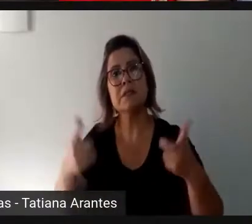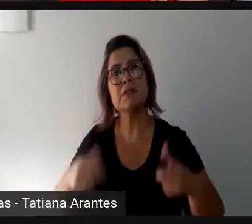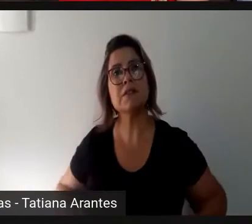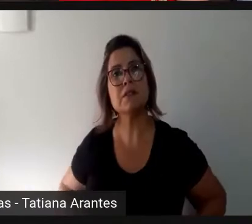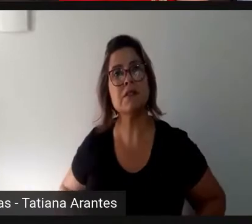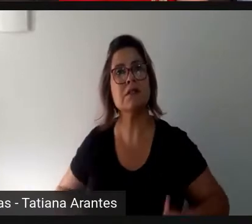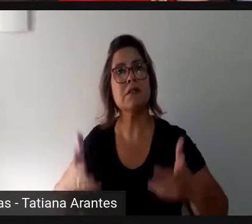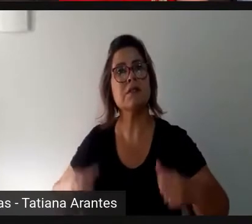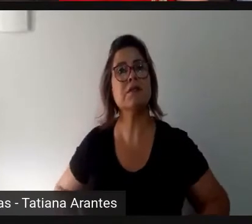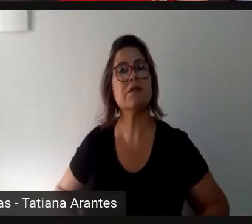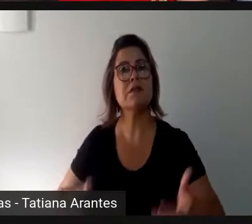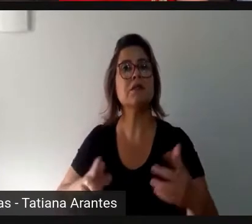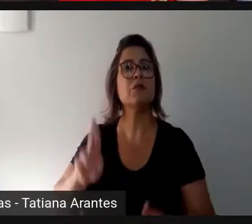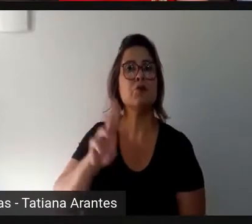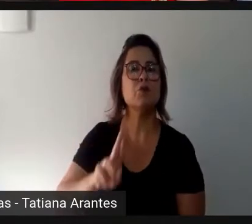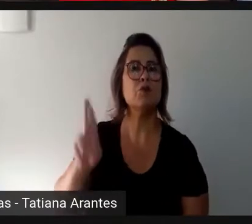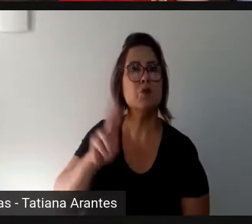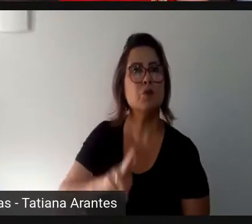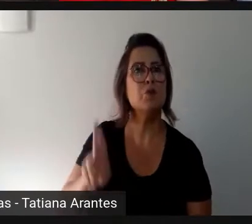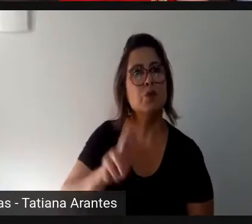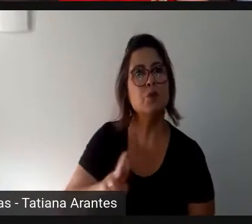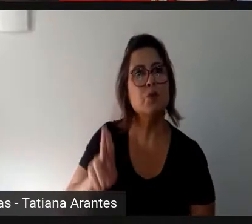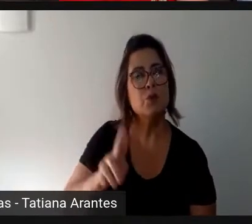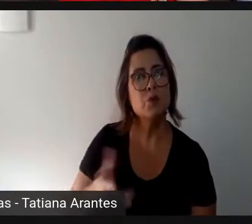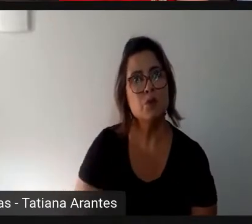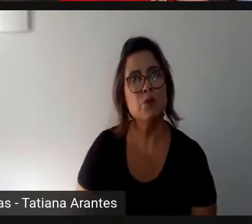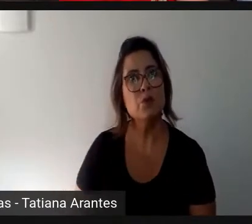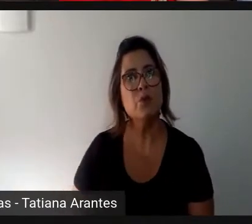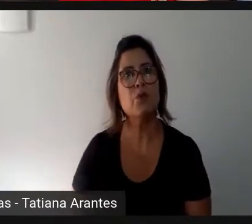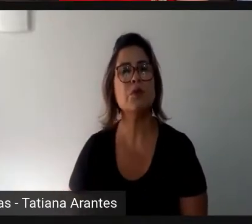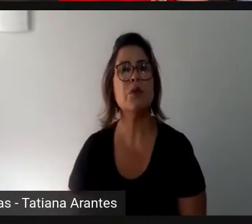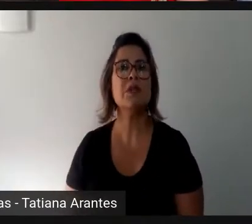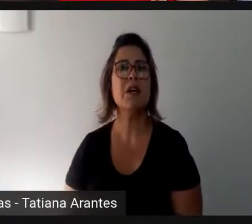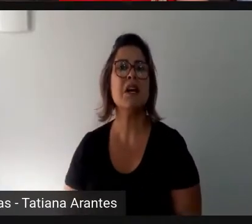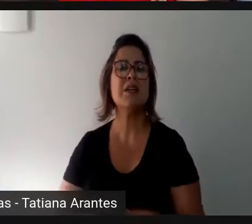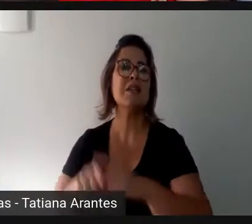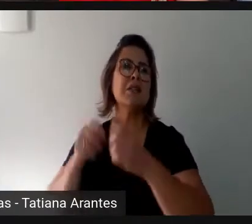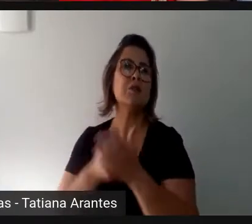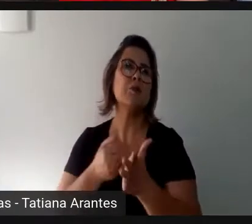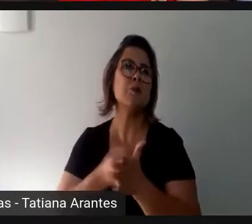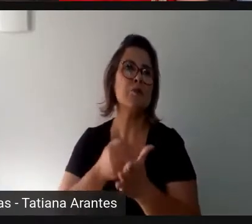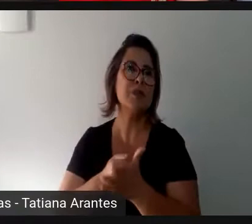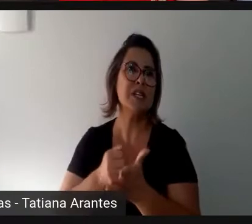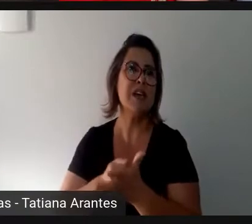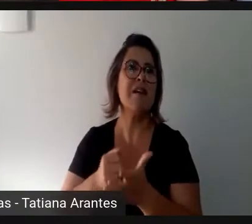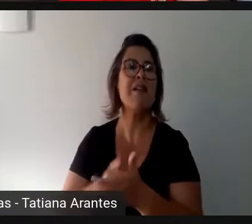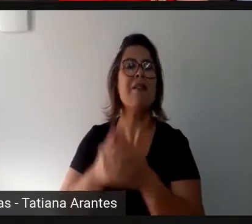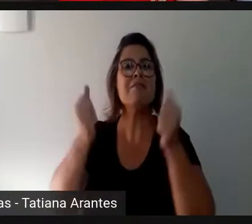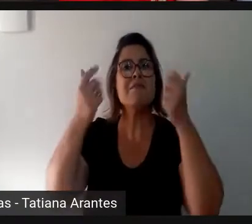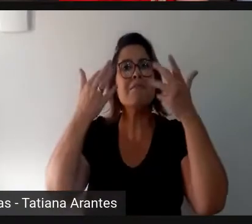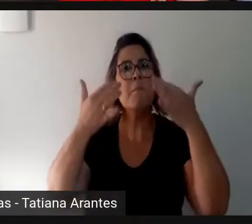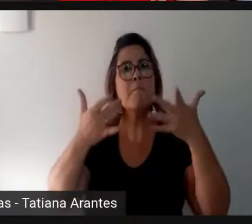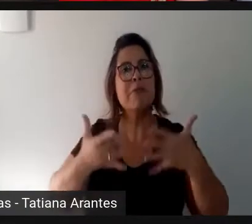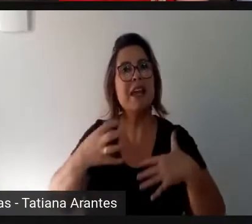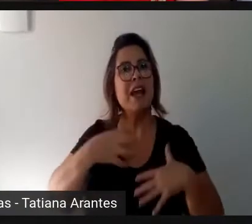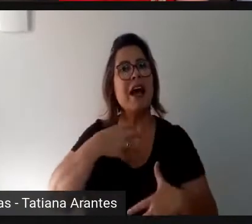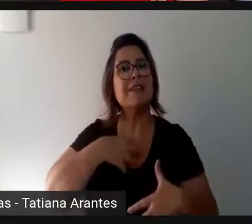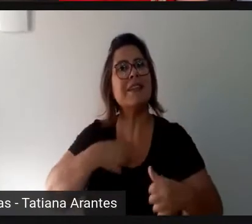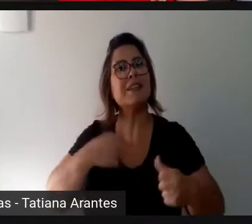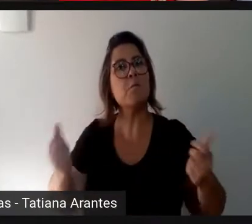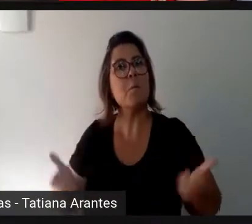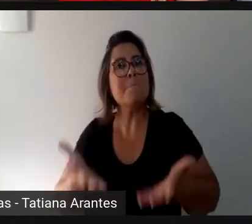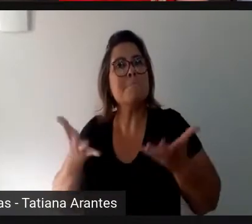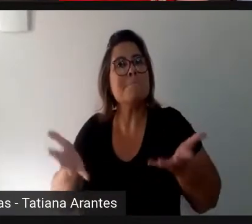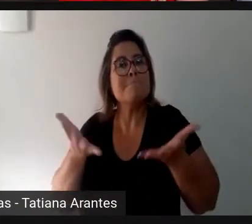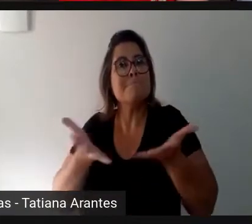dinheiro. Está prestando, de novo, é um dever sagrado explicar, motivar e prestar contas, né? E é por isso que é